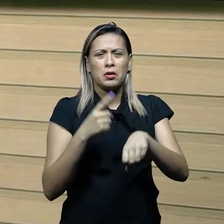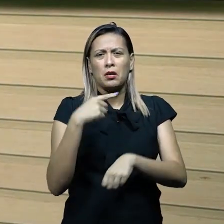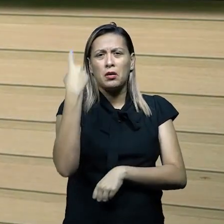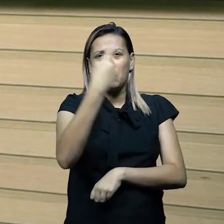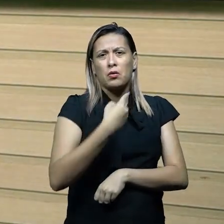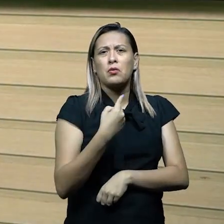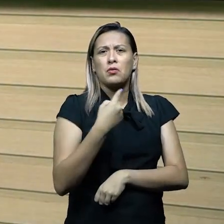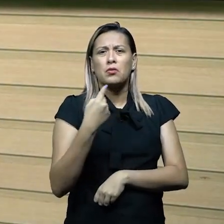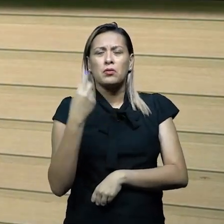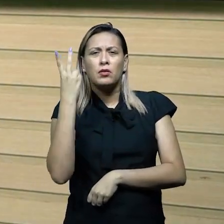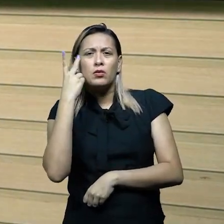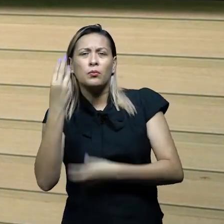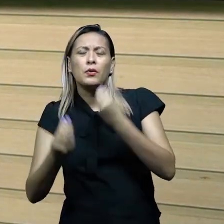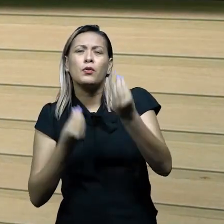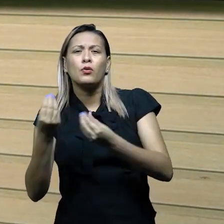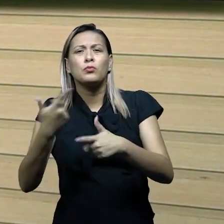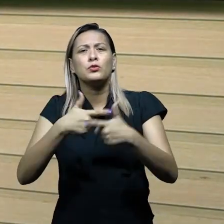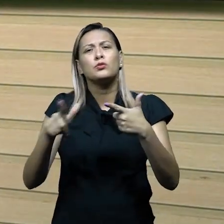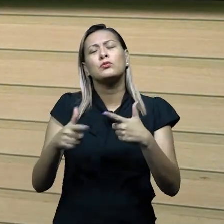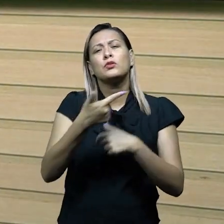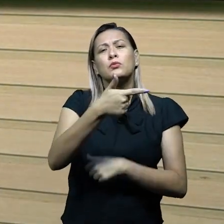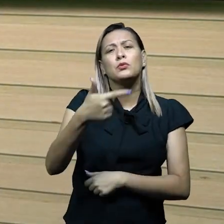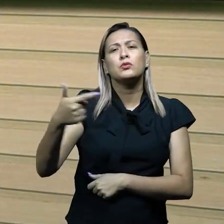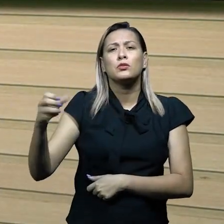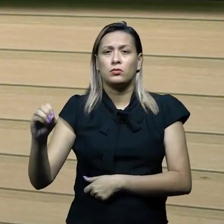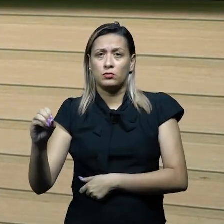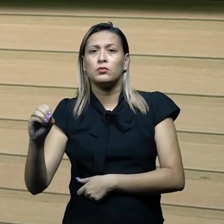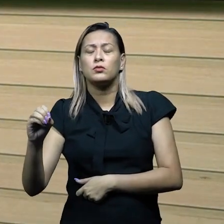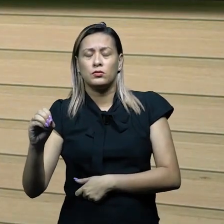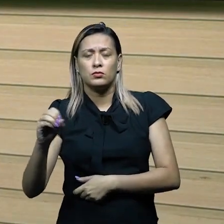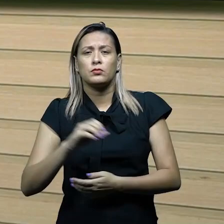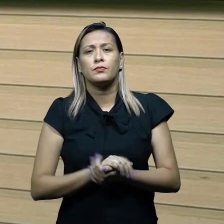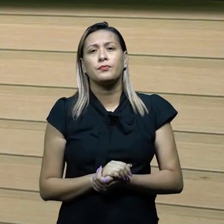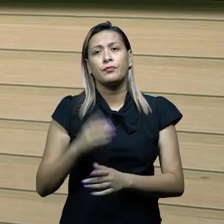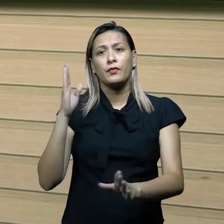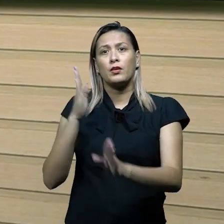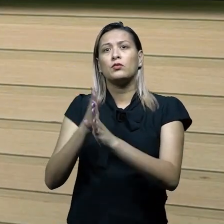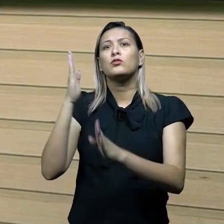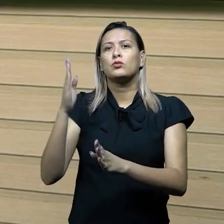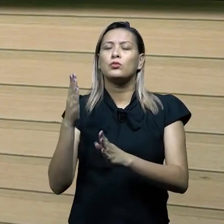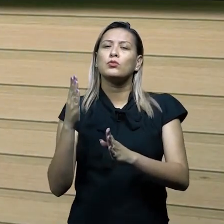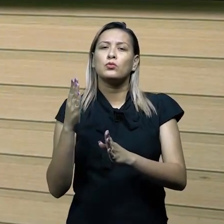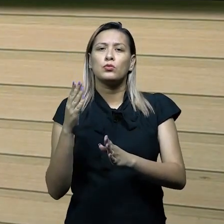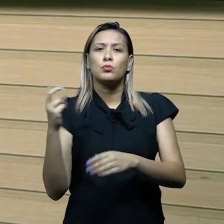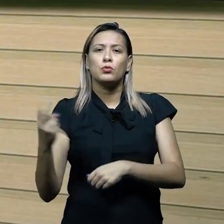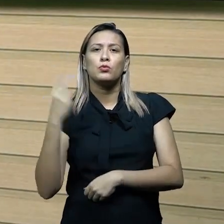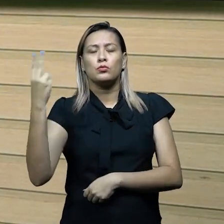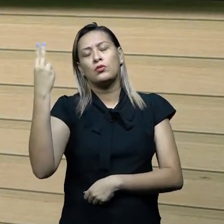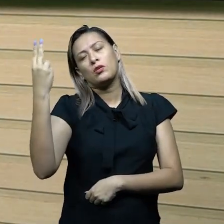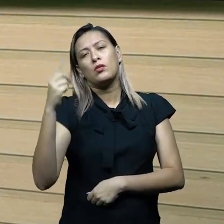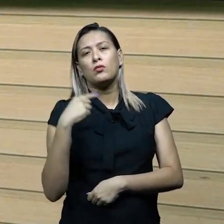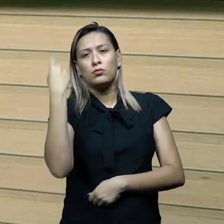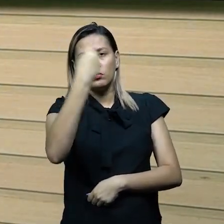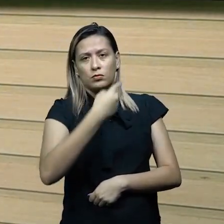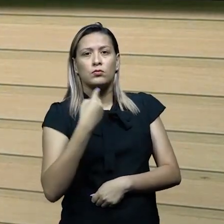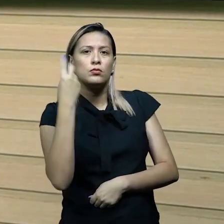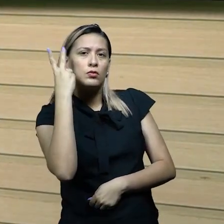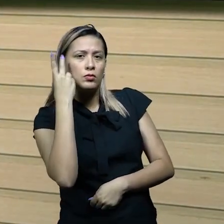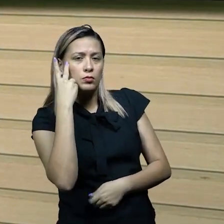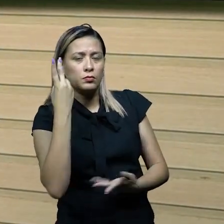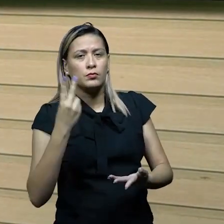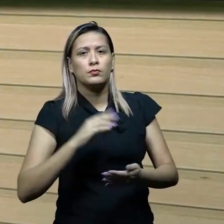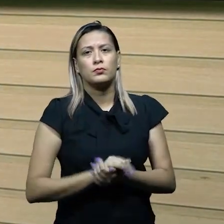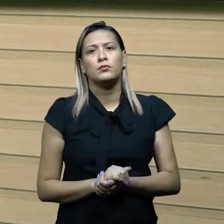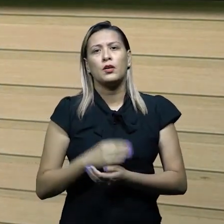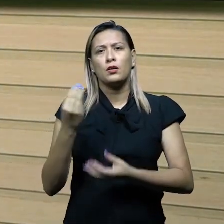para saber o valor da minha hora normal? Eu pego meu salário e divido por 220. Quando eu pego meu salário e divido por 220, eu descobri o valor da hora normal. Para